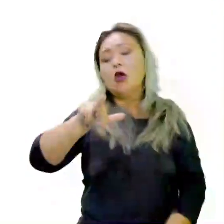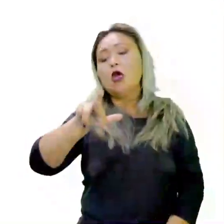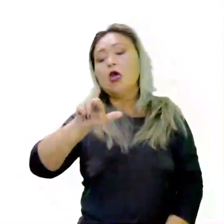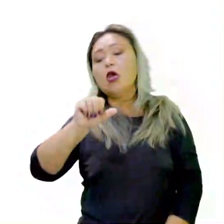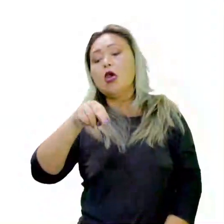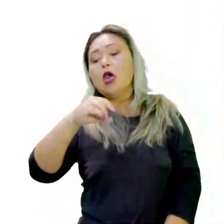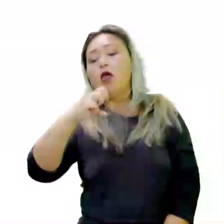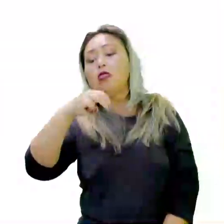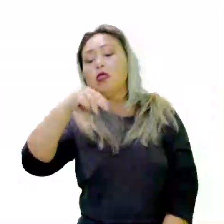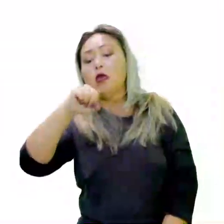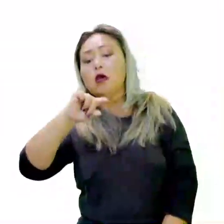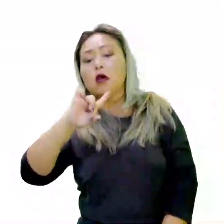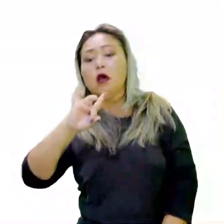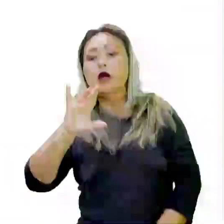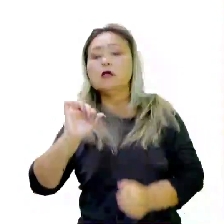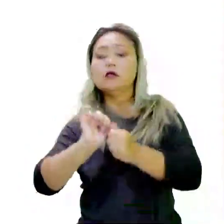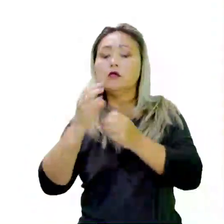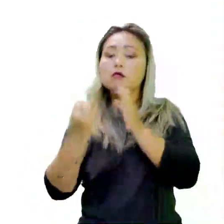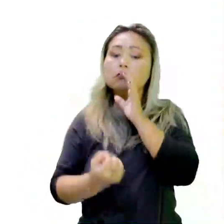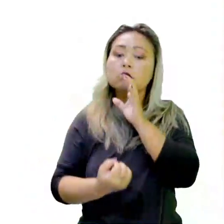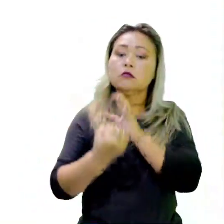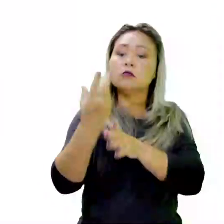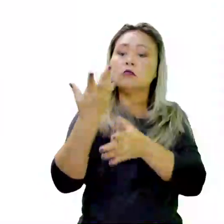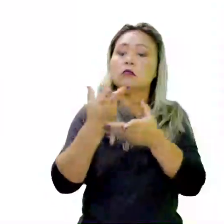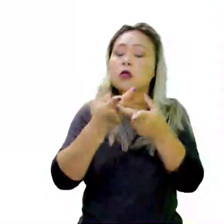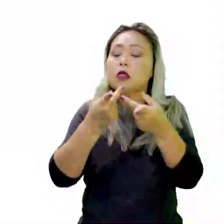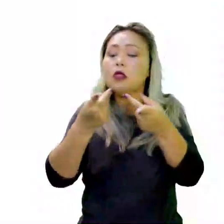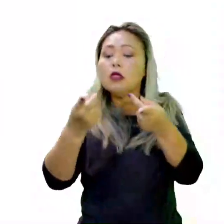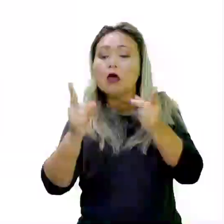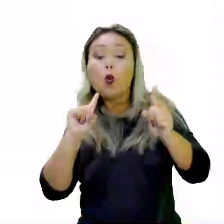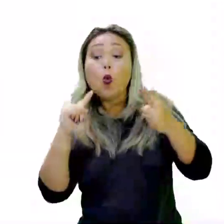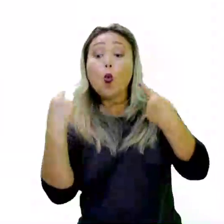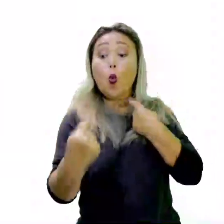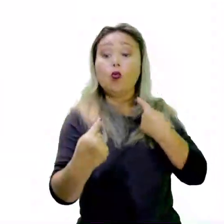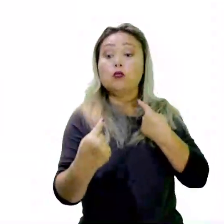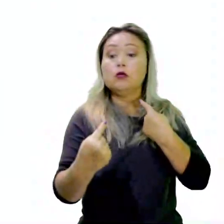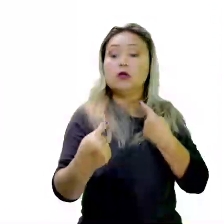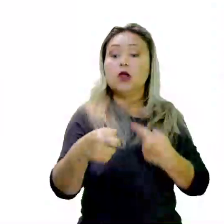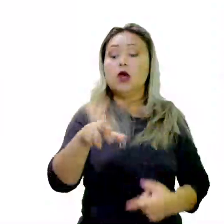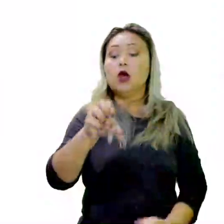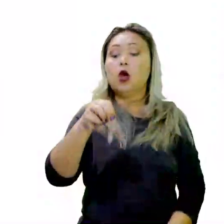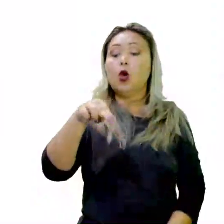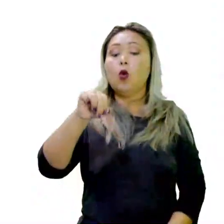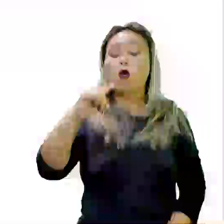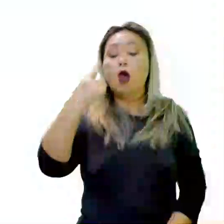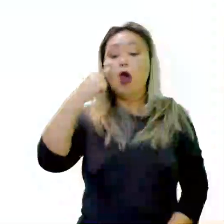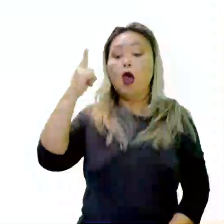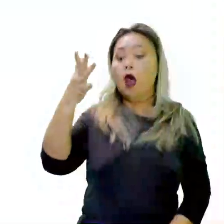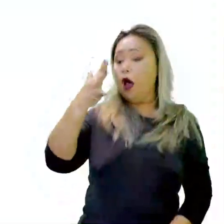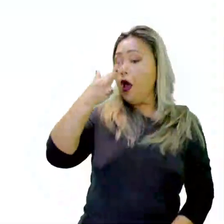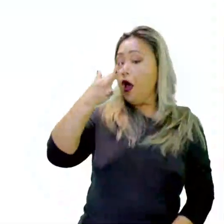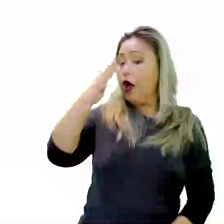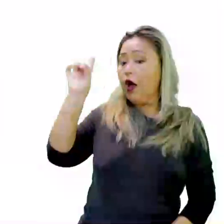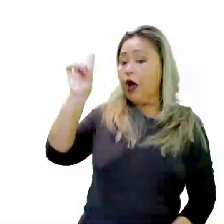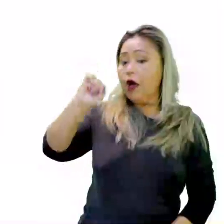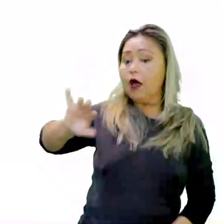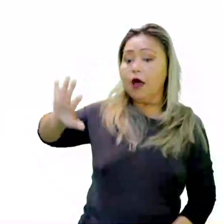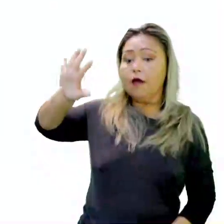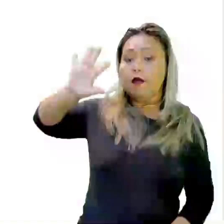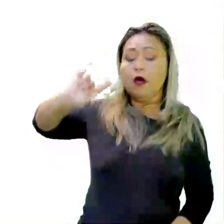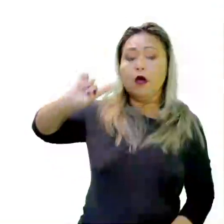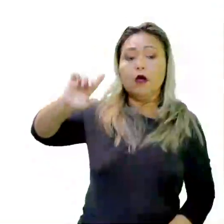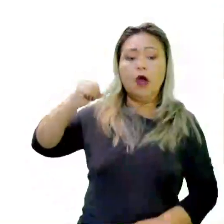como resposta à austeridade do estilo românico. Nós observamos nessa imagem aí, essa